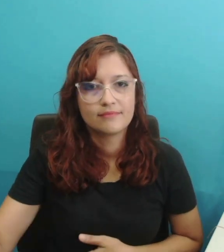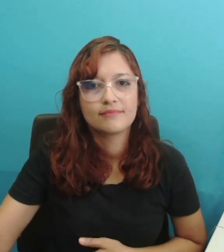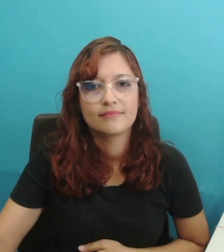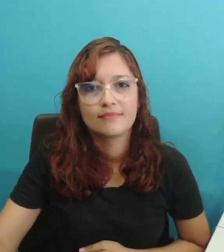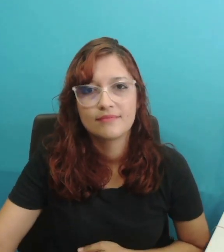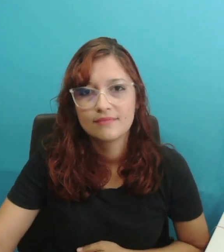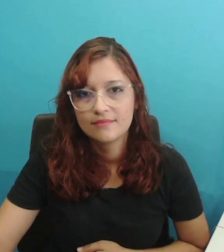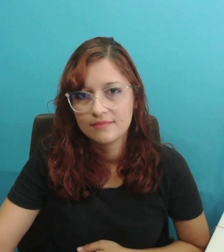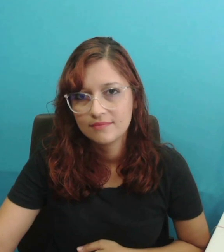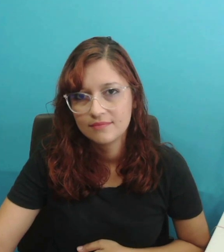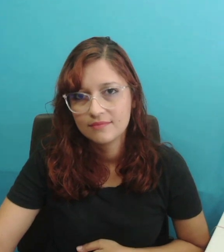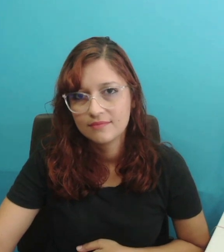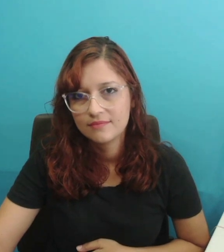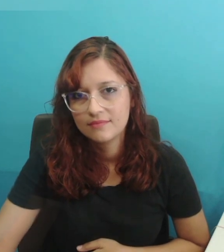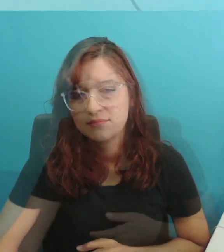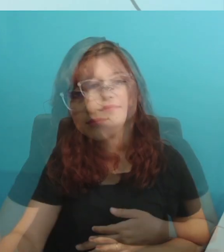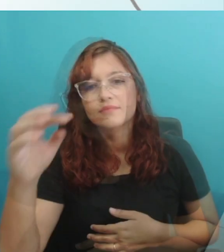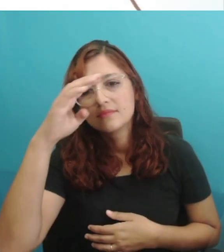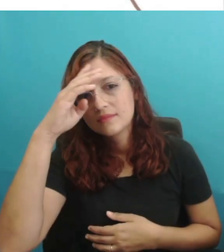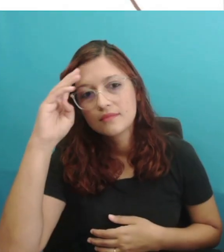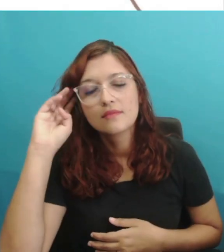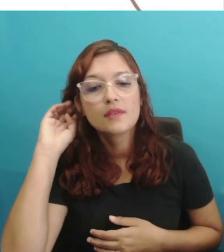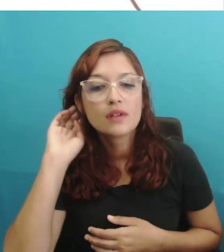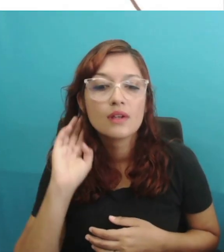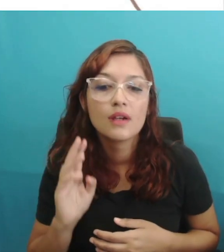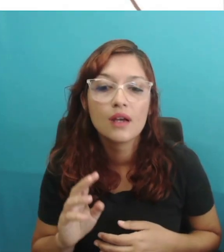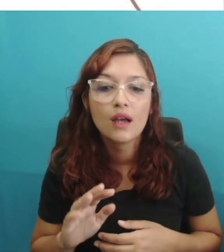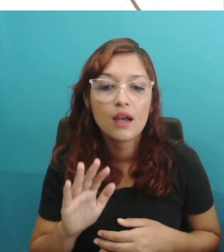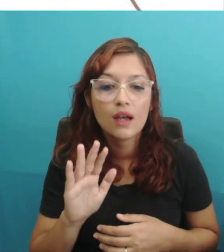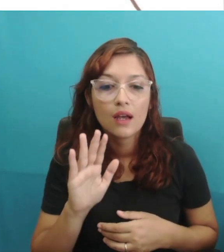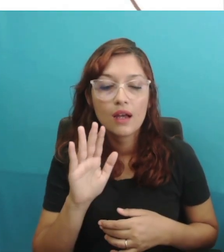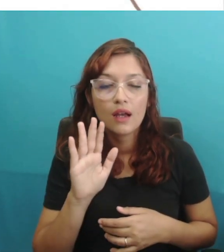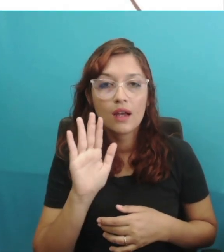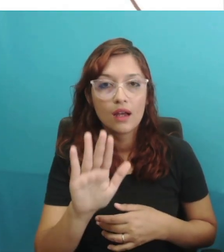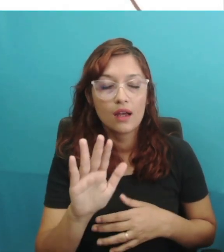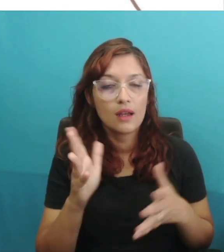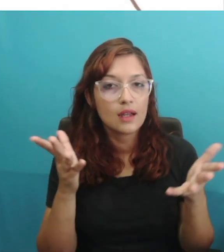Certo? Vamos continuar.